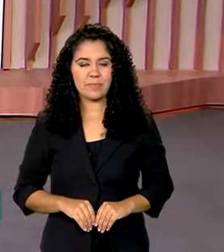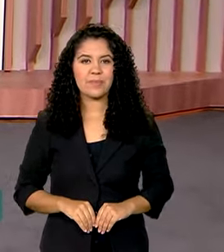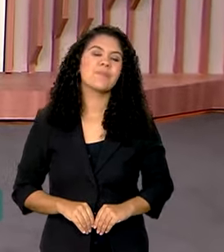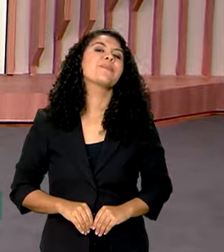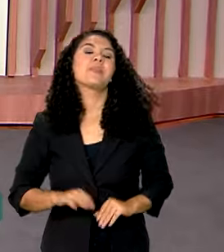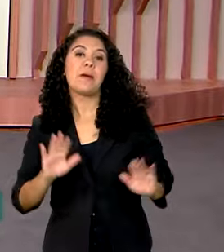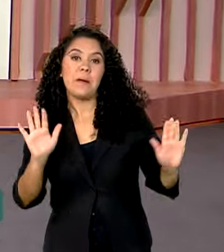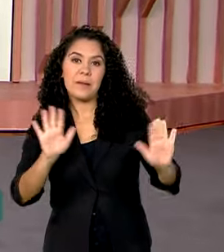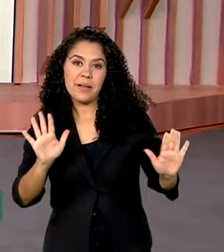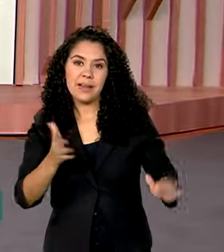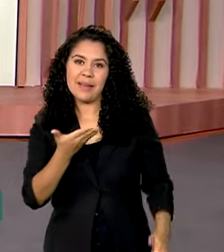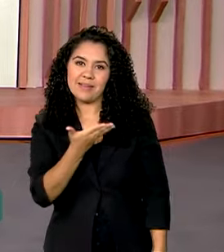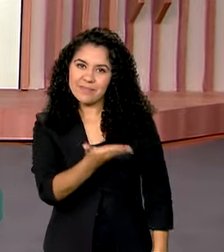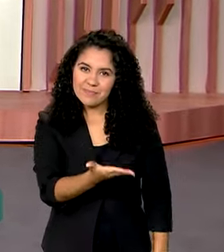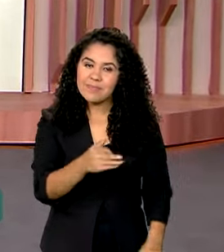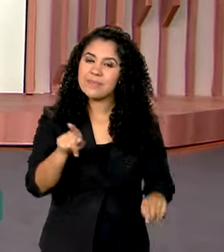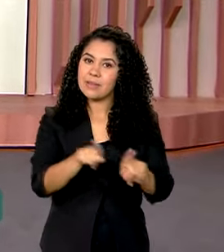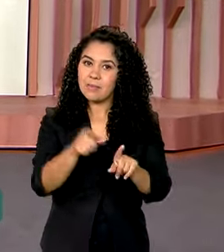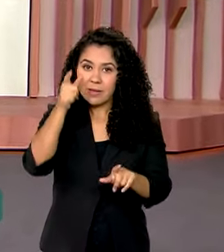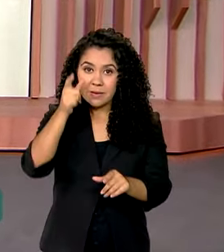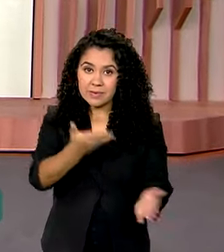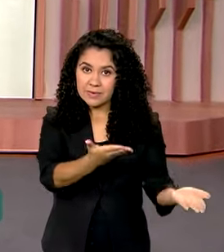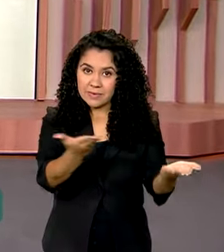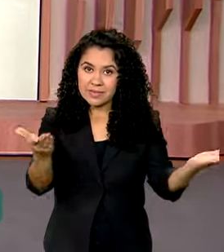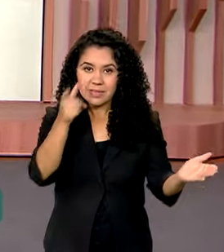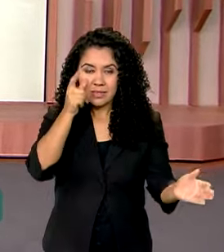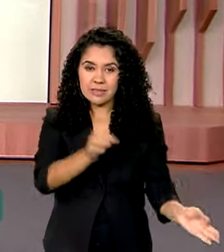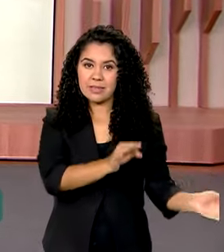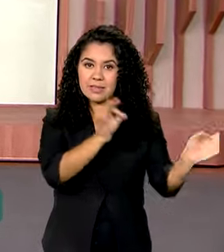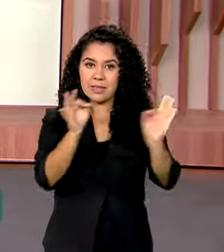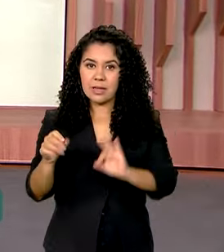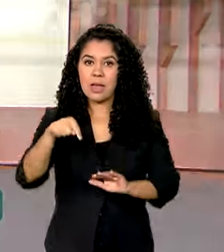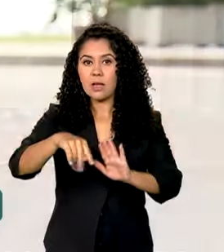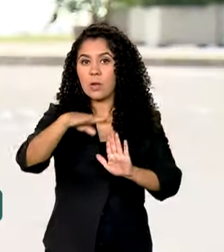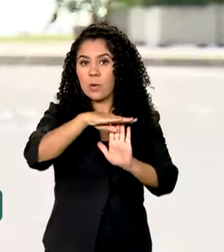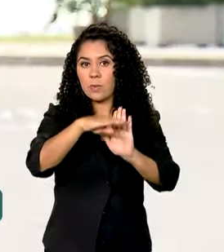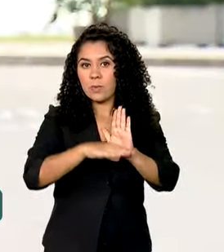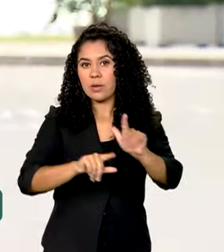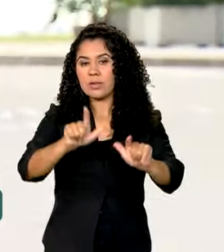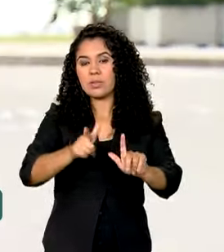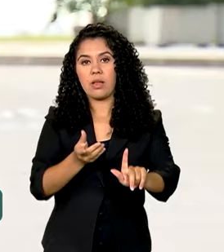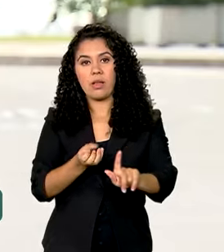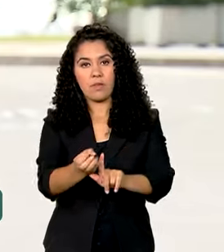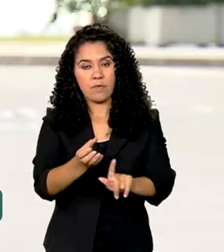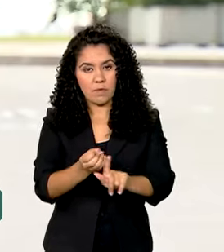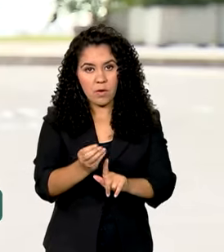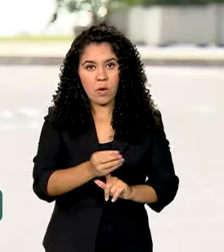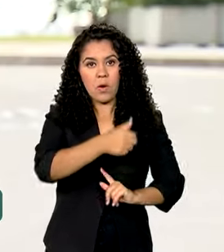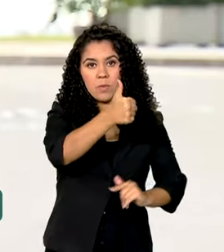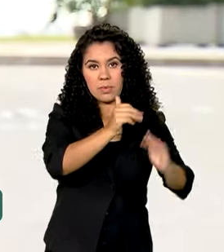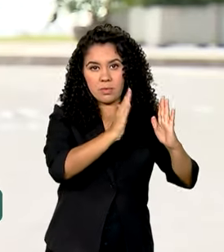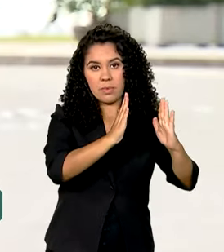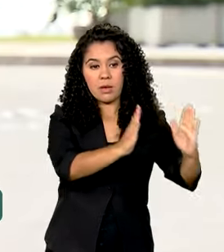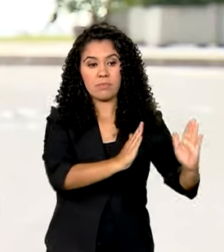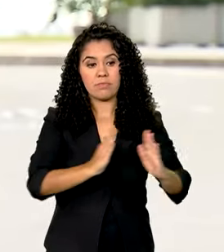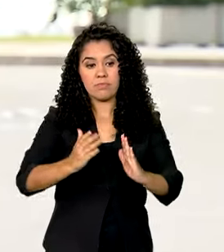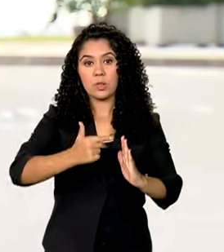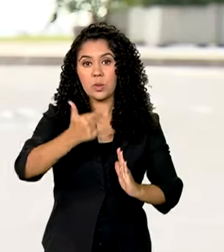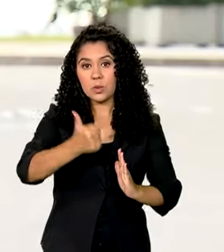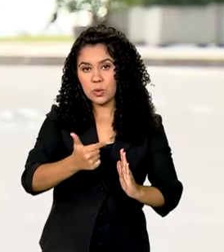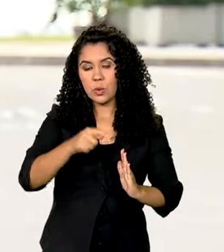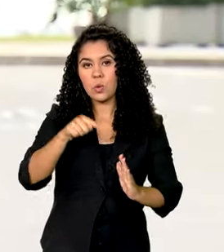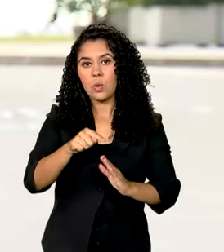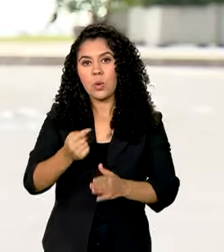Olá, Vanessa. Bom dia para você. Bom dia a todos que nos acompanham aqui no canal Gov. O segundo lote do Auxílio Reconstrução conta